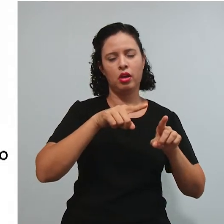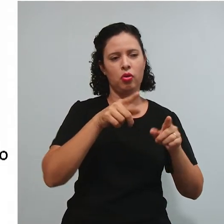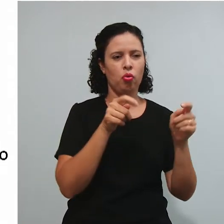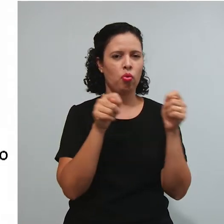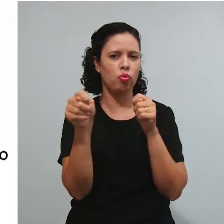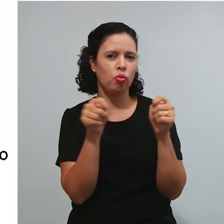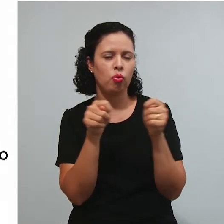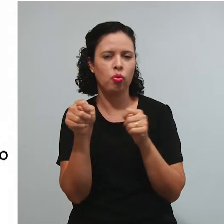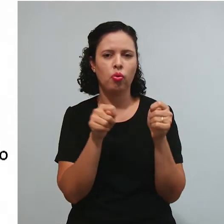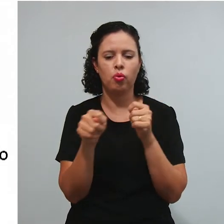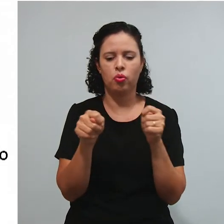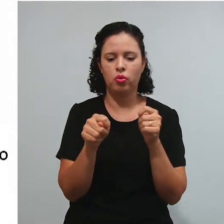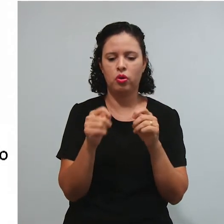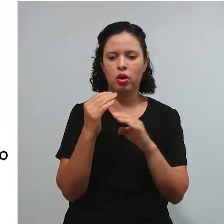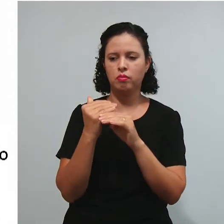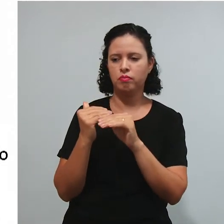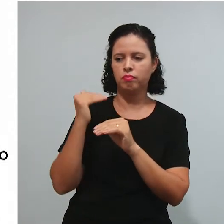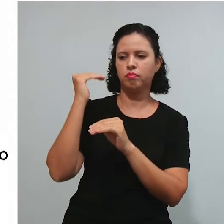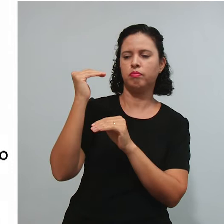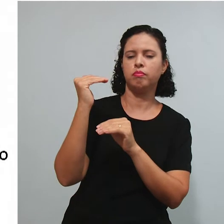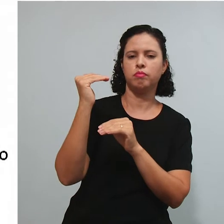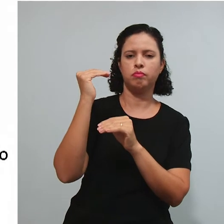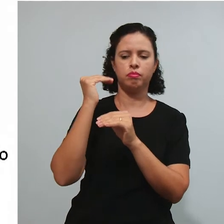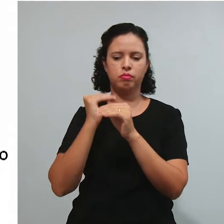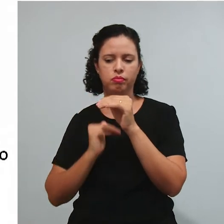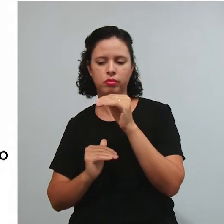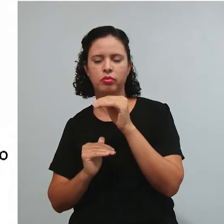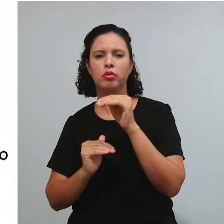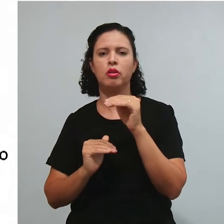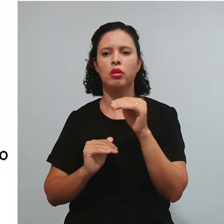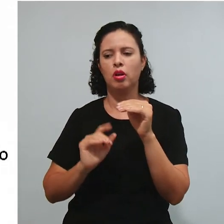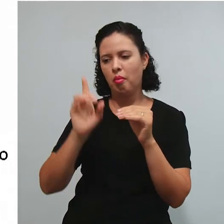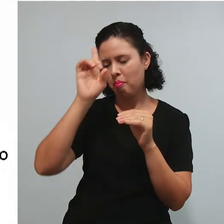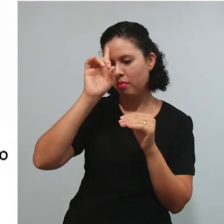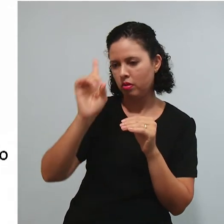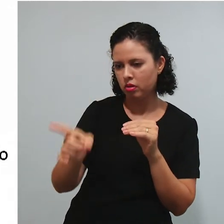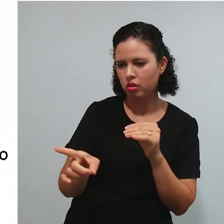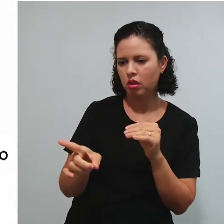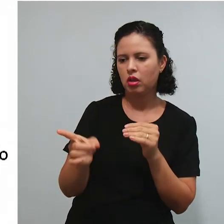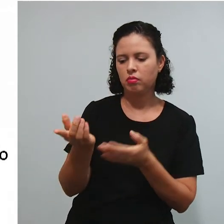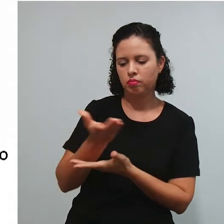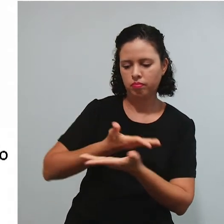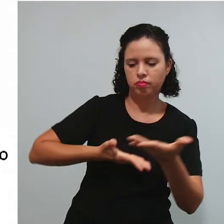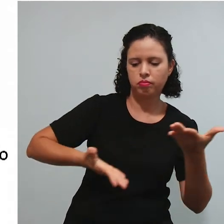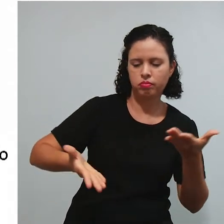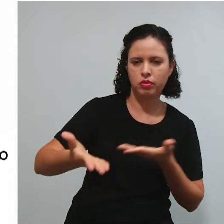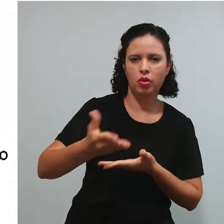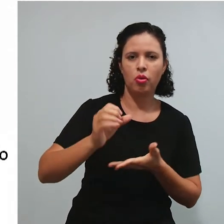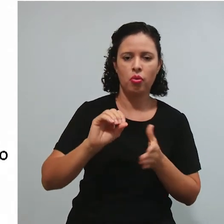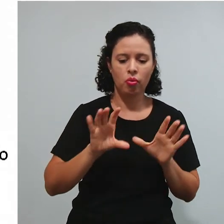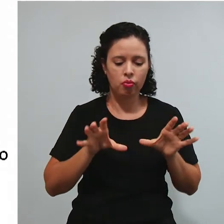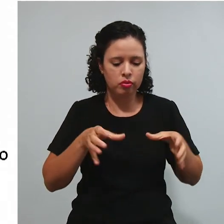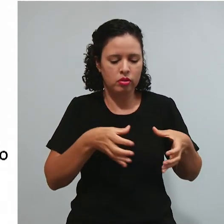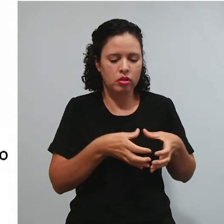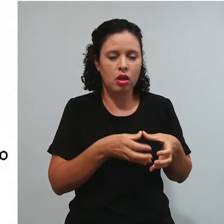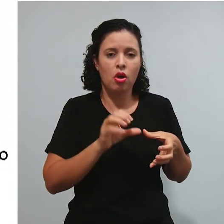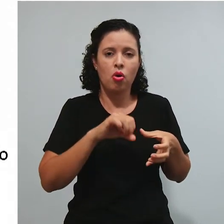controle de níveis hierárquicos, de delegar, de centralizar